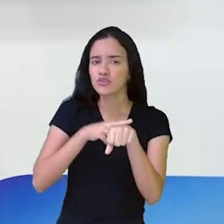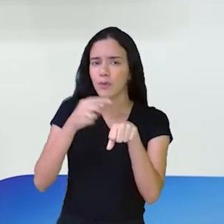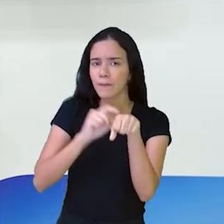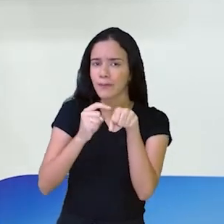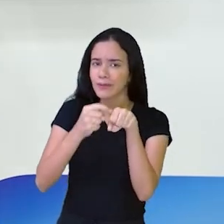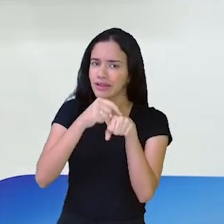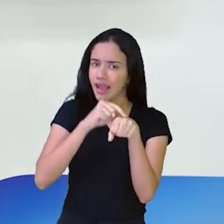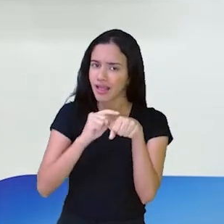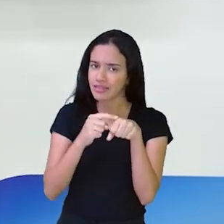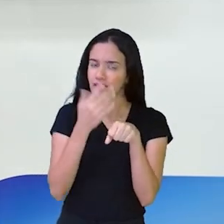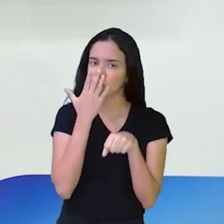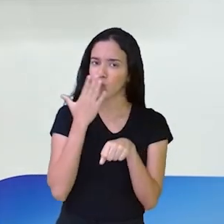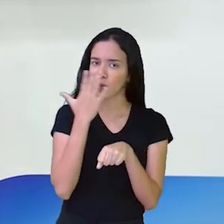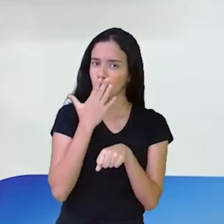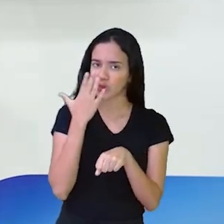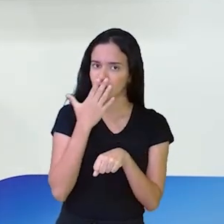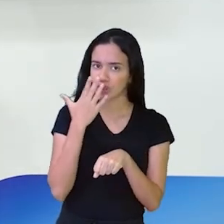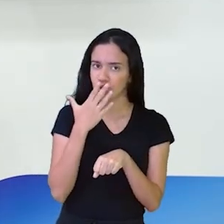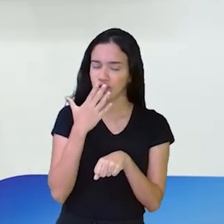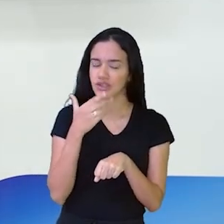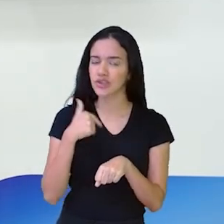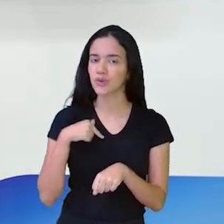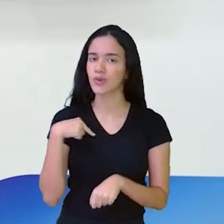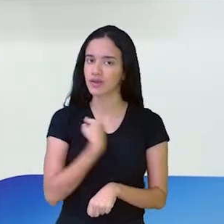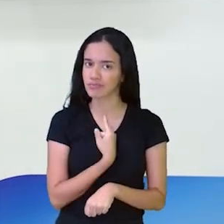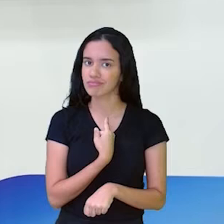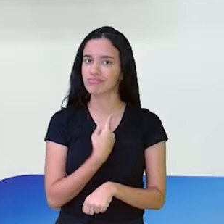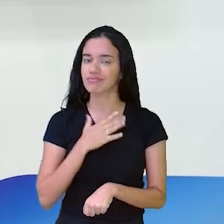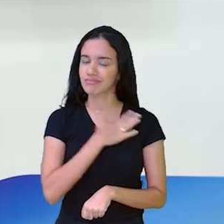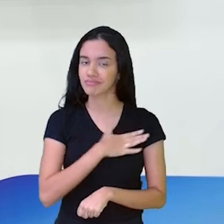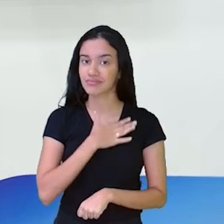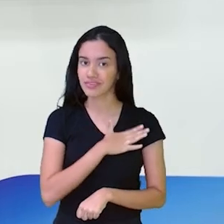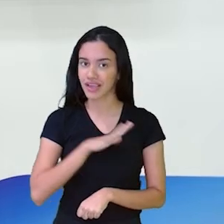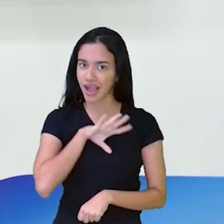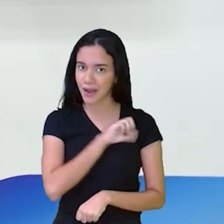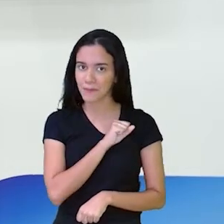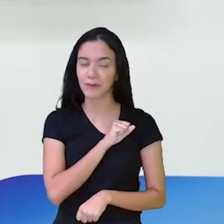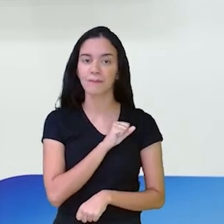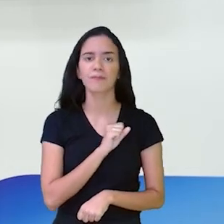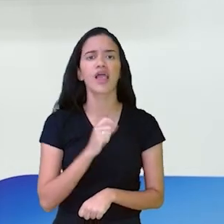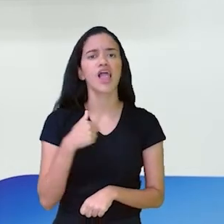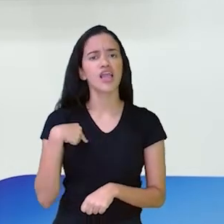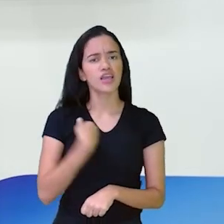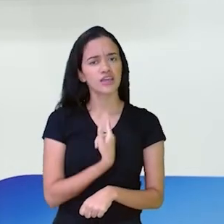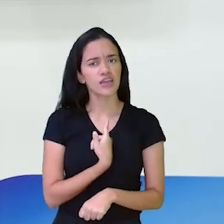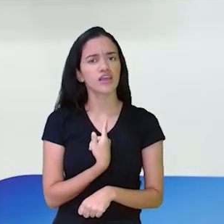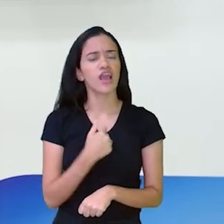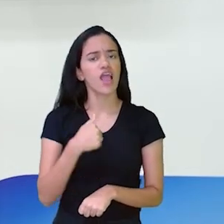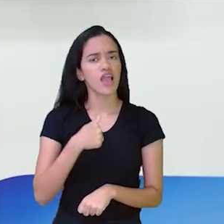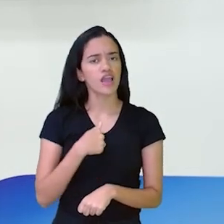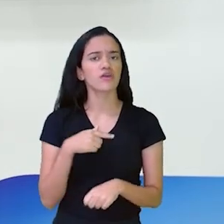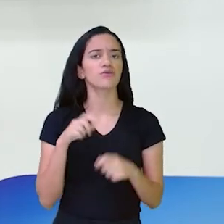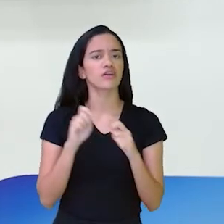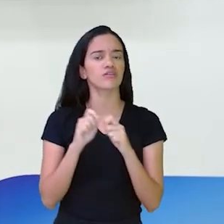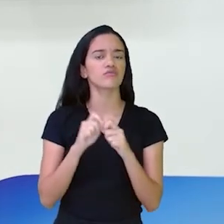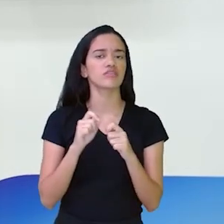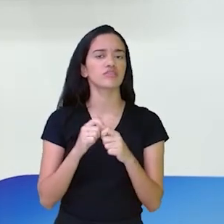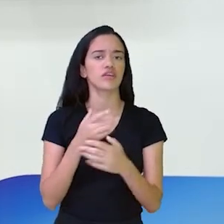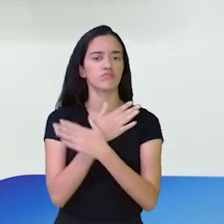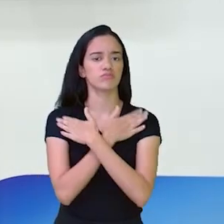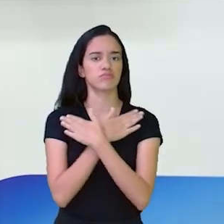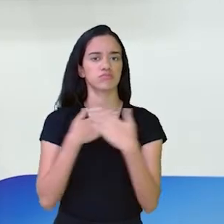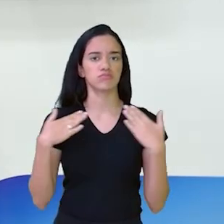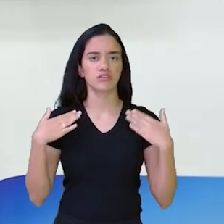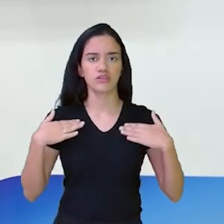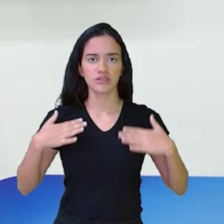ama. Então, para fazer os olhinhos. E também, como eu quero fazer os membros, né, braços e pernas, eu